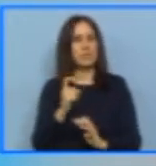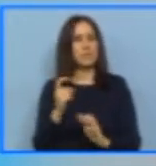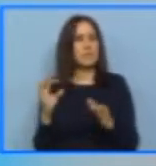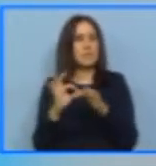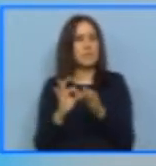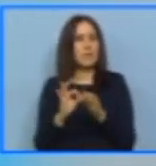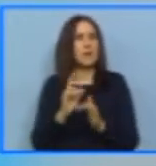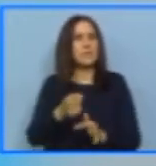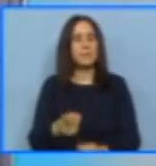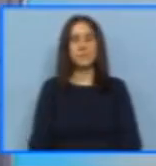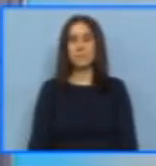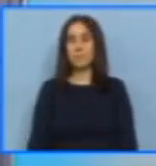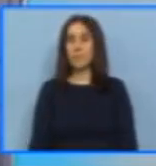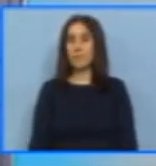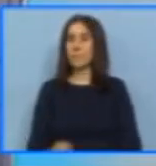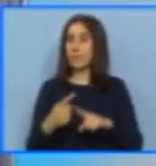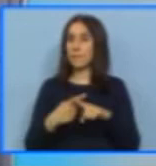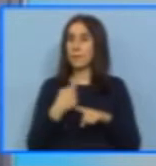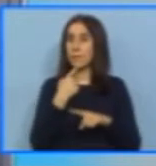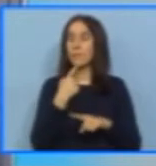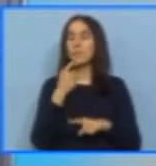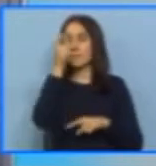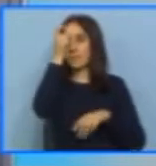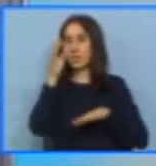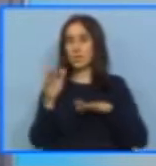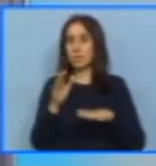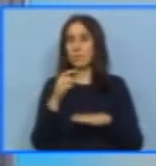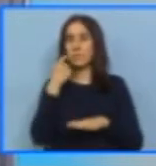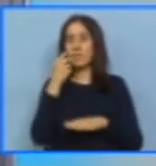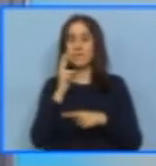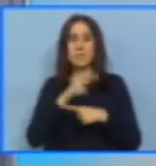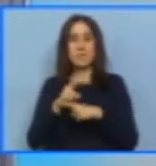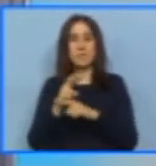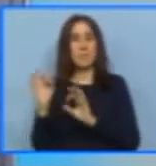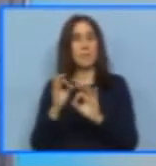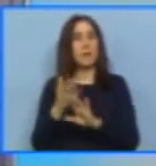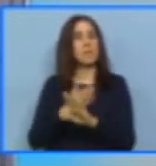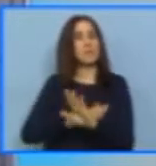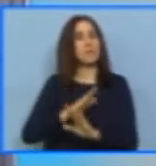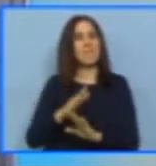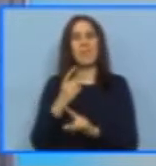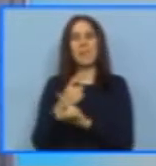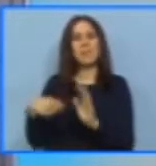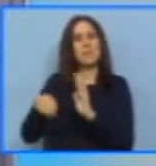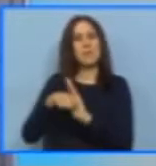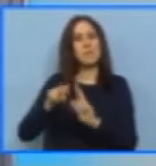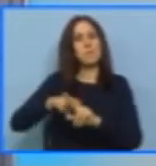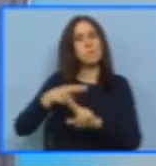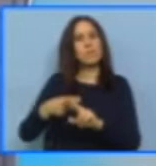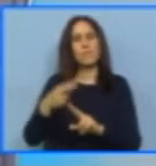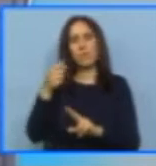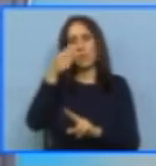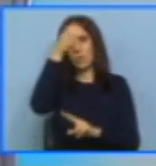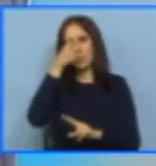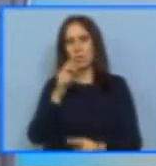Sim, é muito interessante porque a visita ao Egito já estava planeada ainda antes destes atentados, do duplo atentado que houve no Domingo de